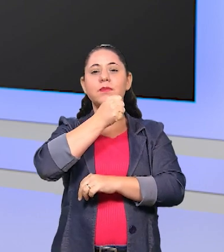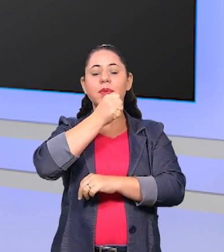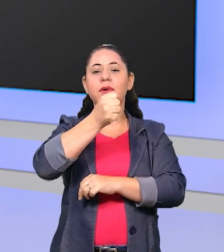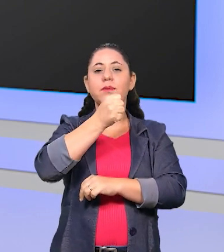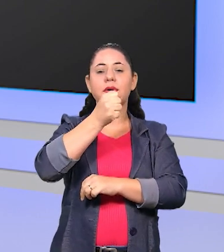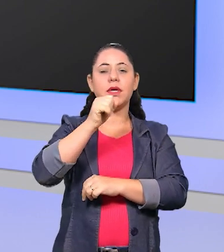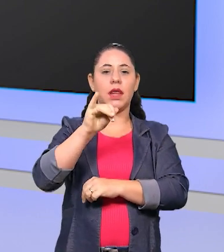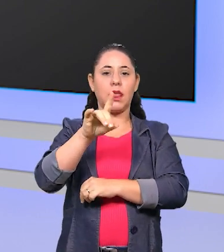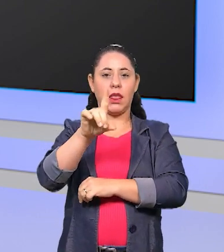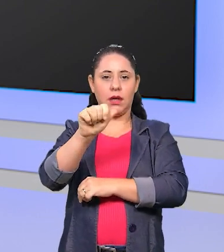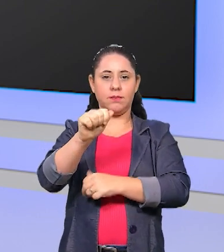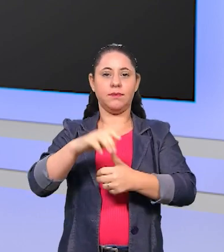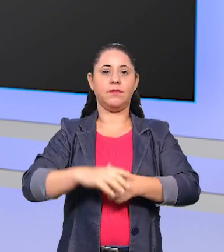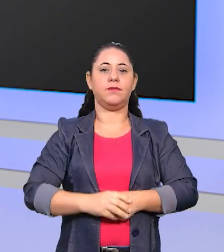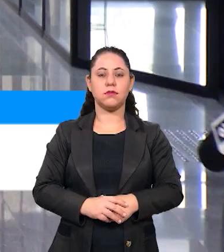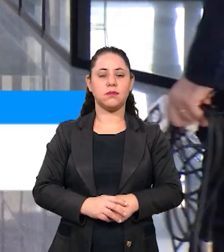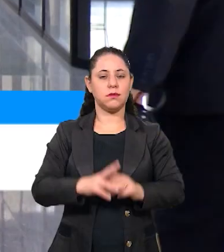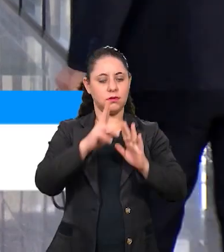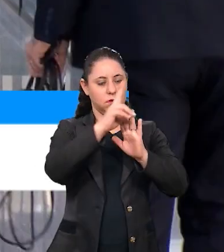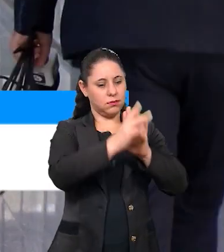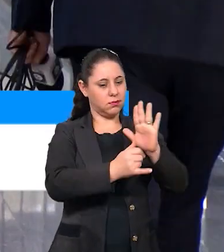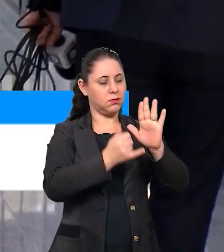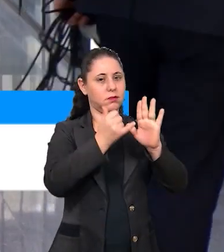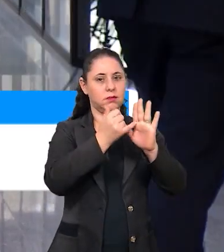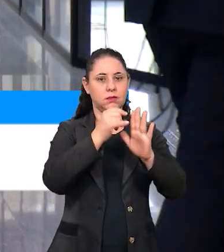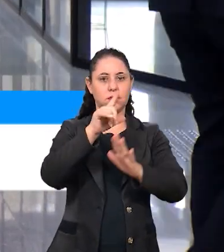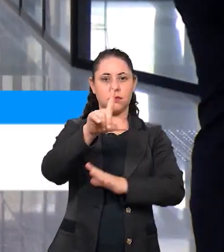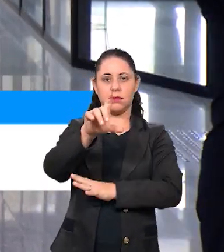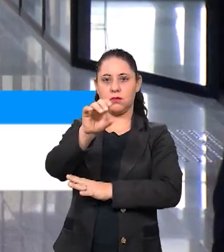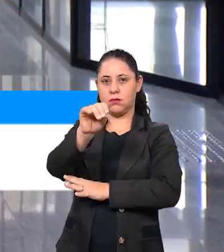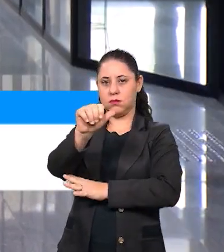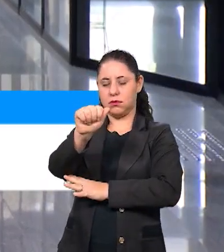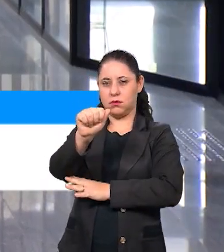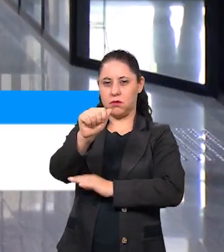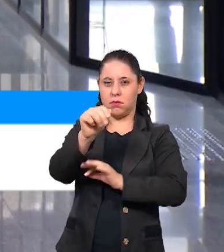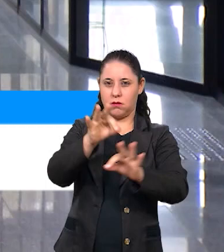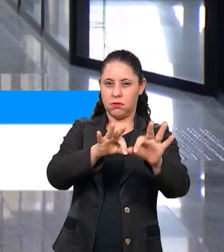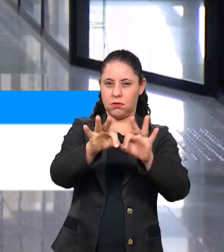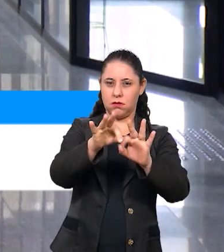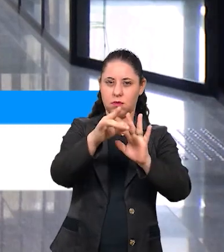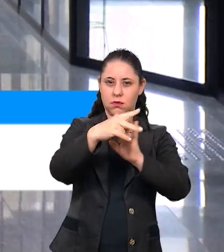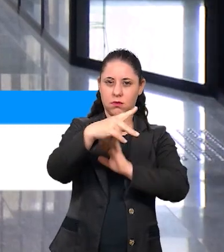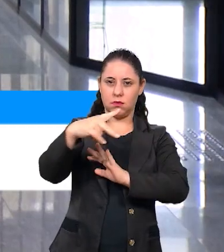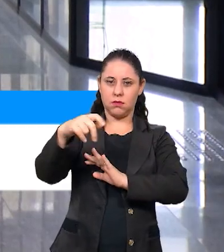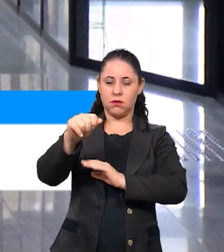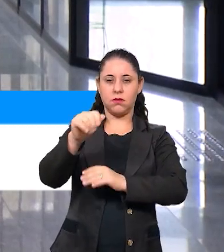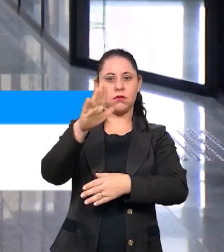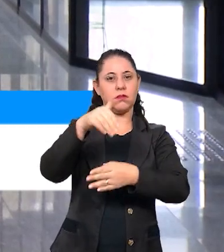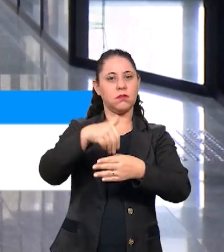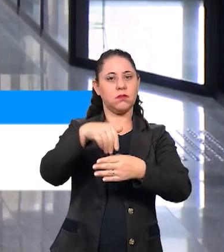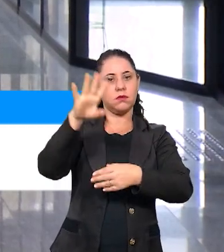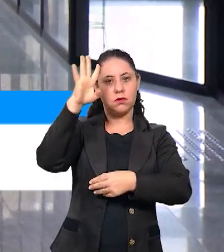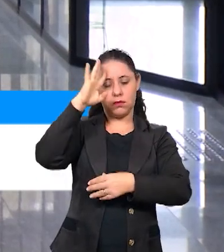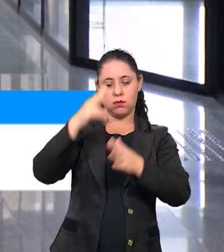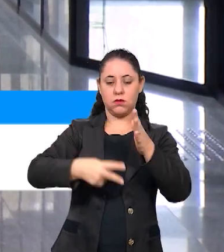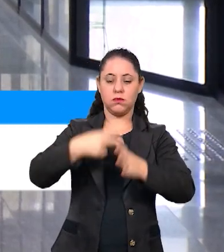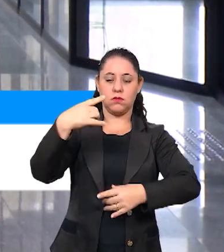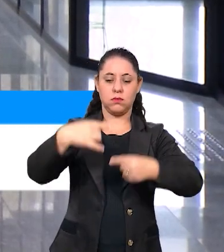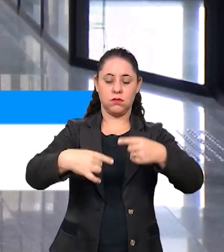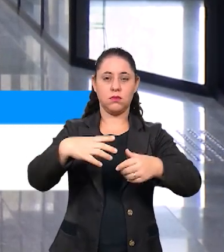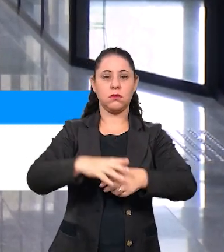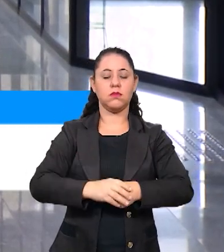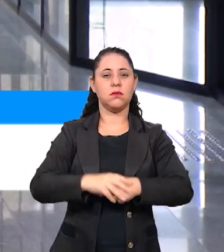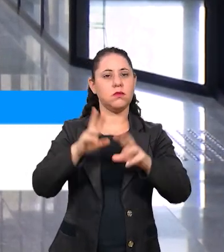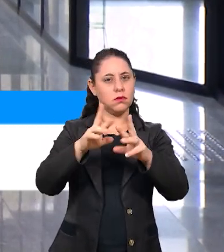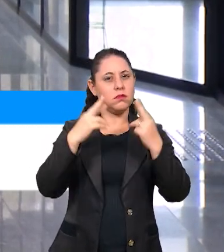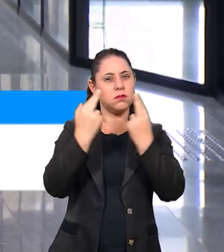com a repórter Ida Garcia. O projeto da LOA e a revisão do PPA foram votados nesta quarta-feira em segunda